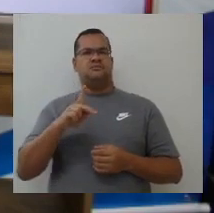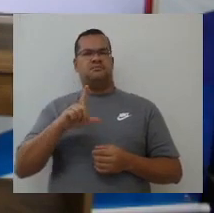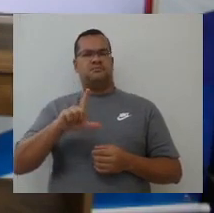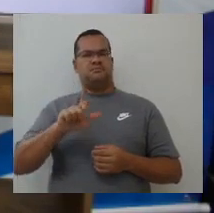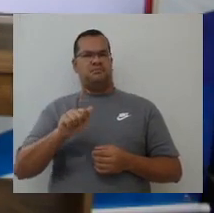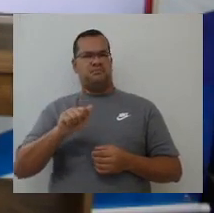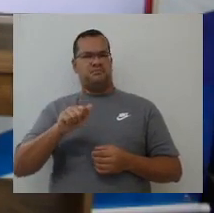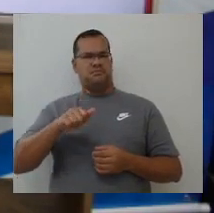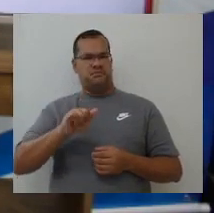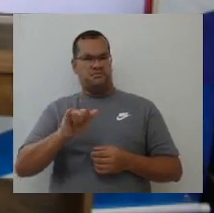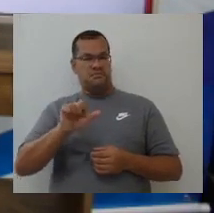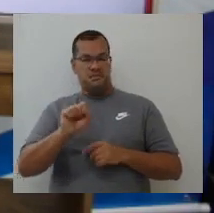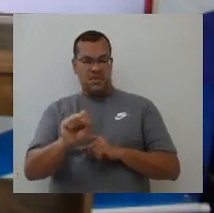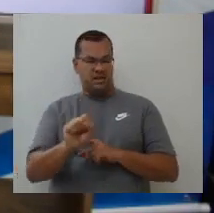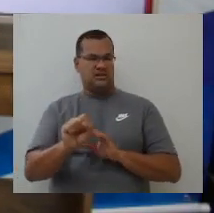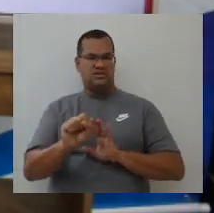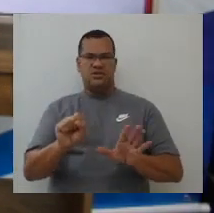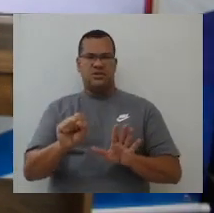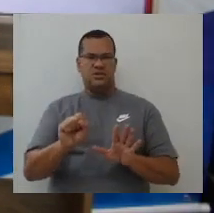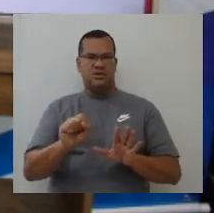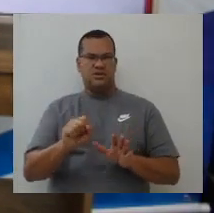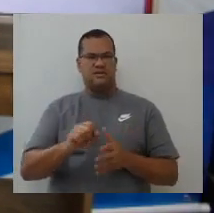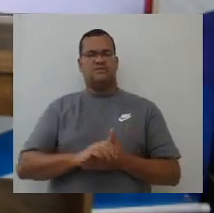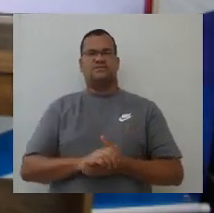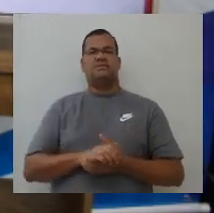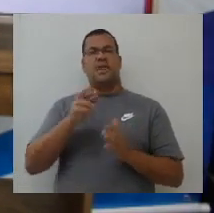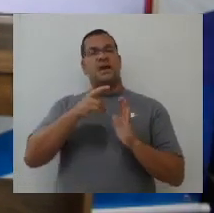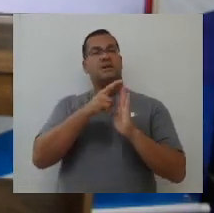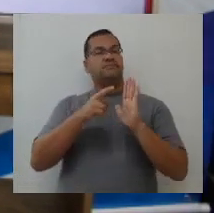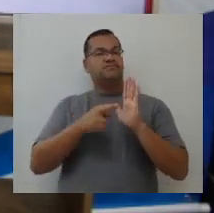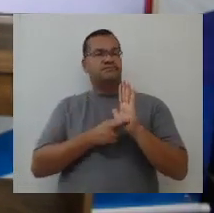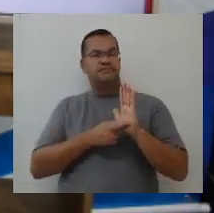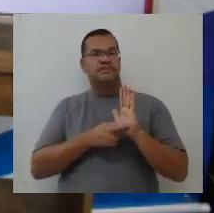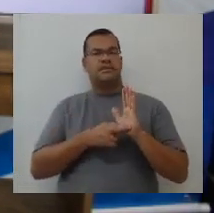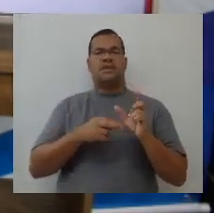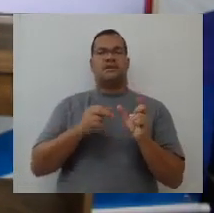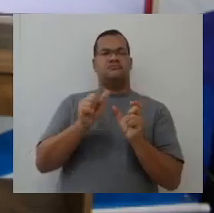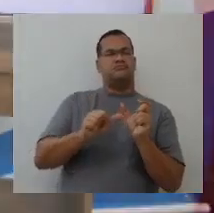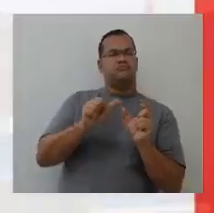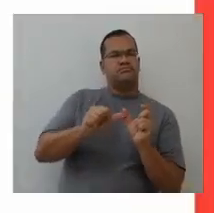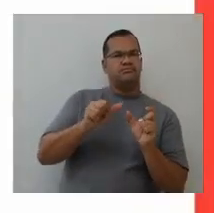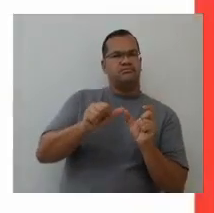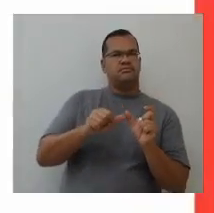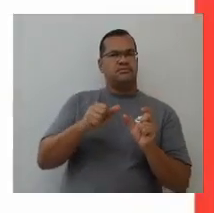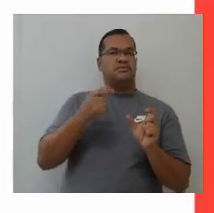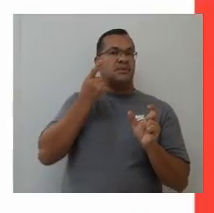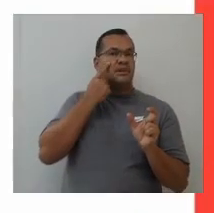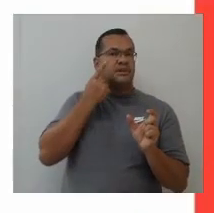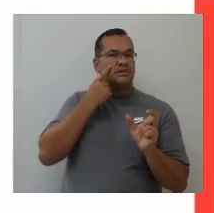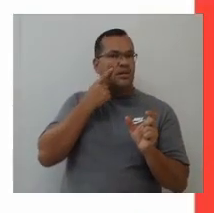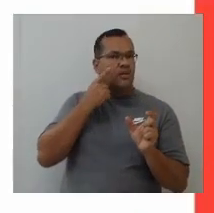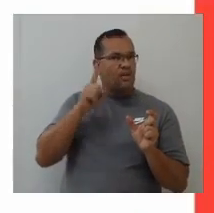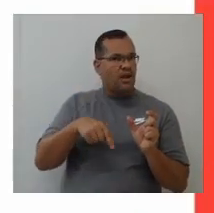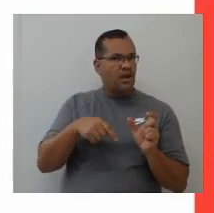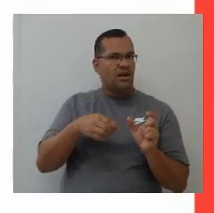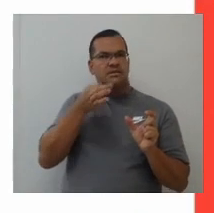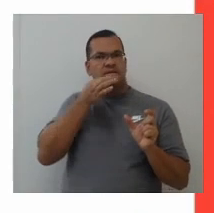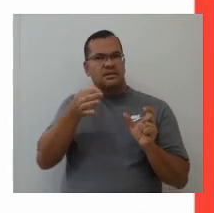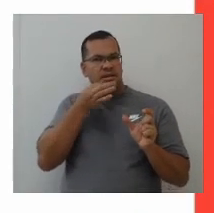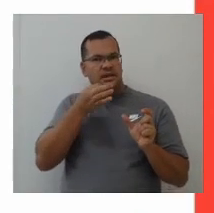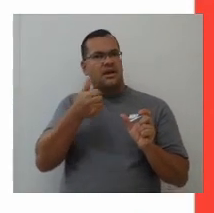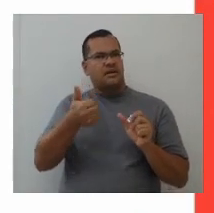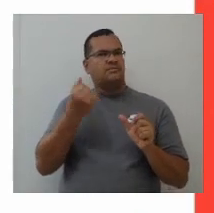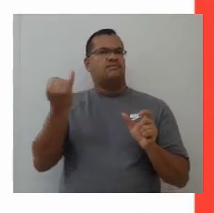Próximo. Essas regras de conjugação, elas só servem para presta atenção, que essa dica ela é